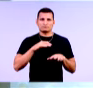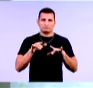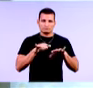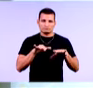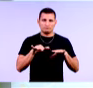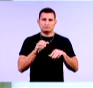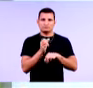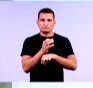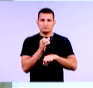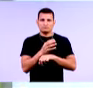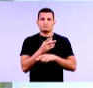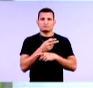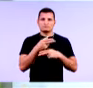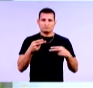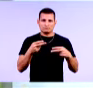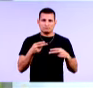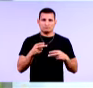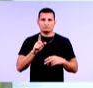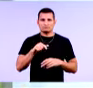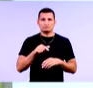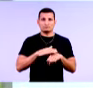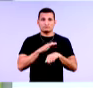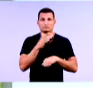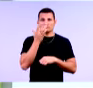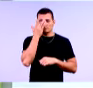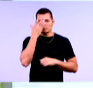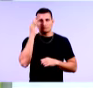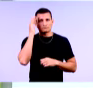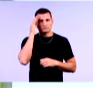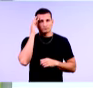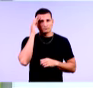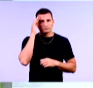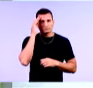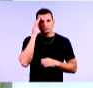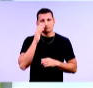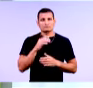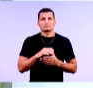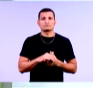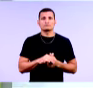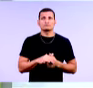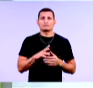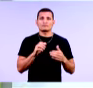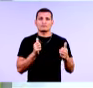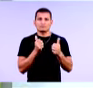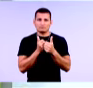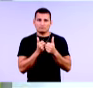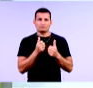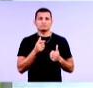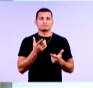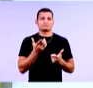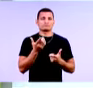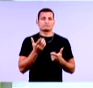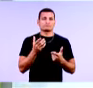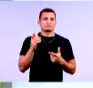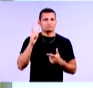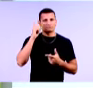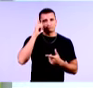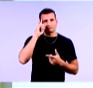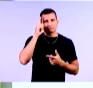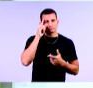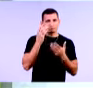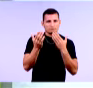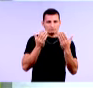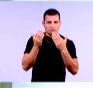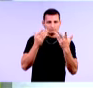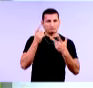bem mais fácil de entender, né? Bem mais perto do nosso dia a dia, vamos dizer, né? Mais perto do